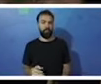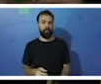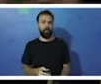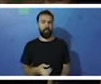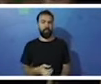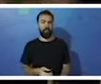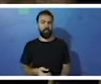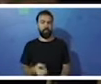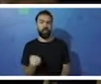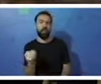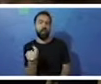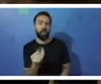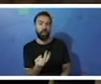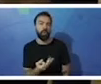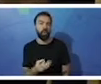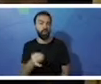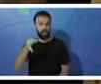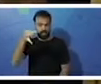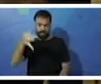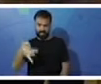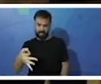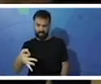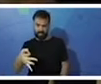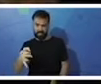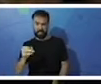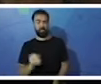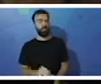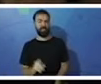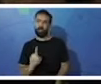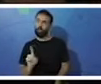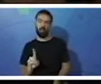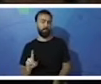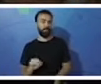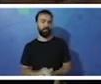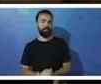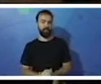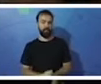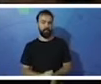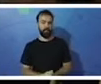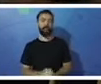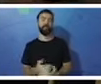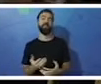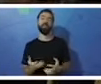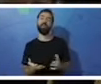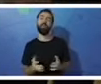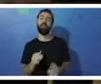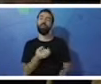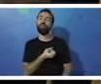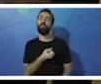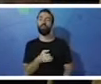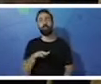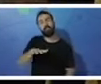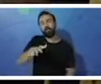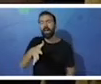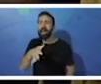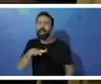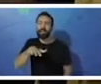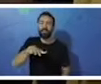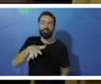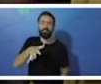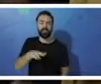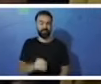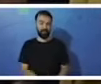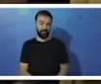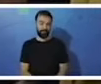exato dela. Ele não tem como colocar na balança e pesar naquele momento. Então, ele fala um número, né, que